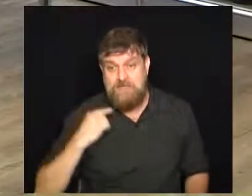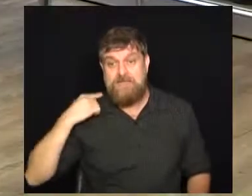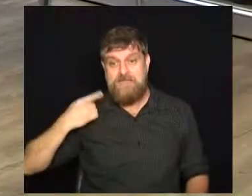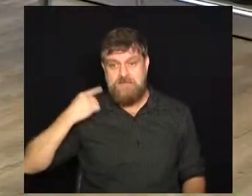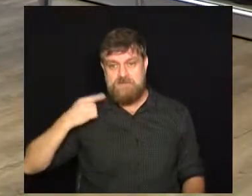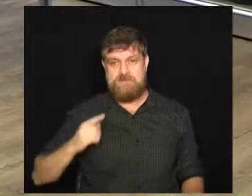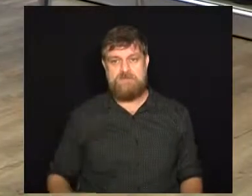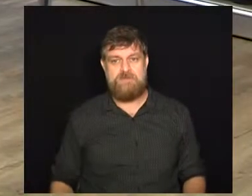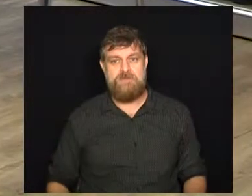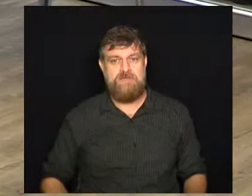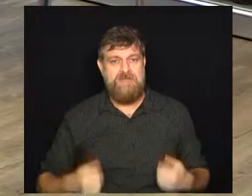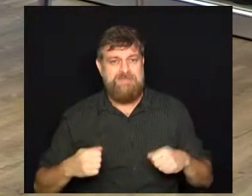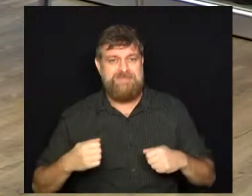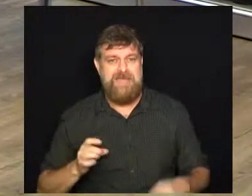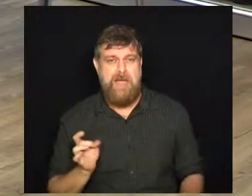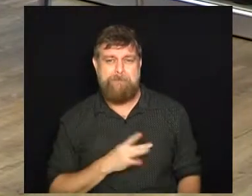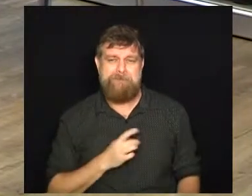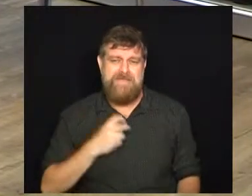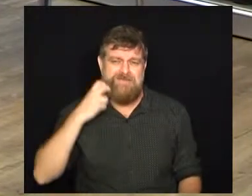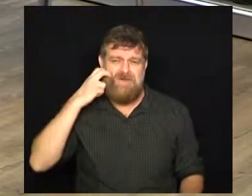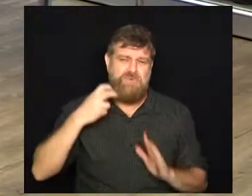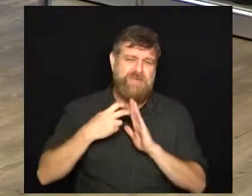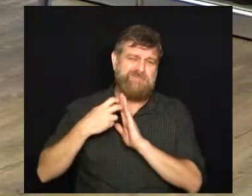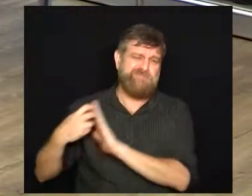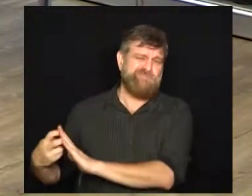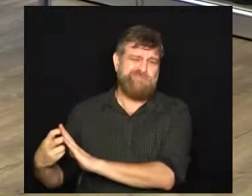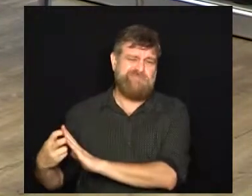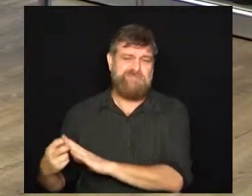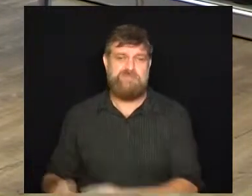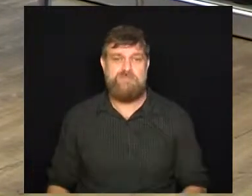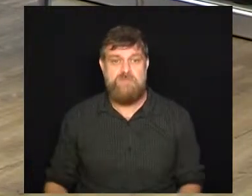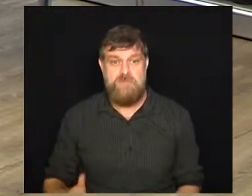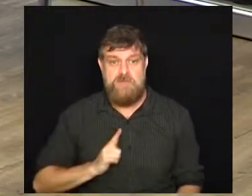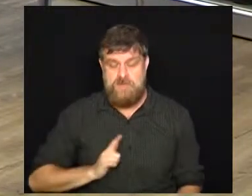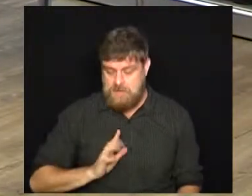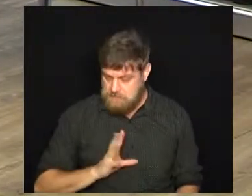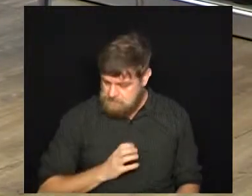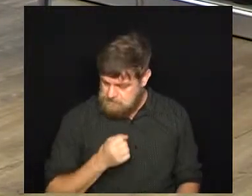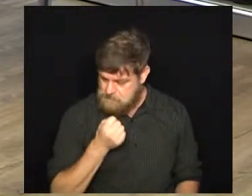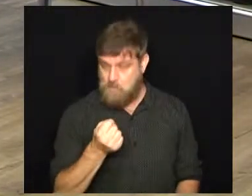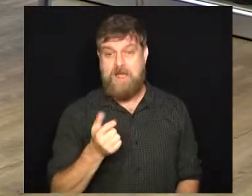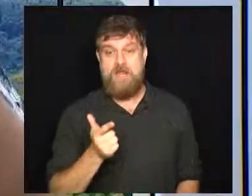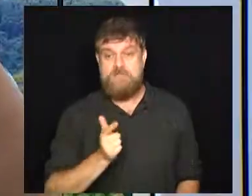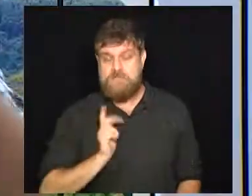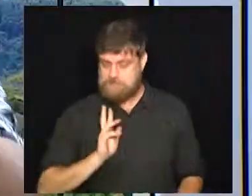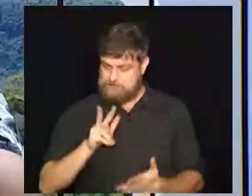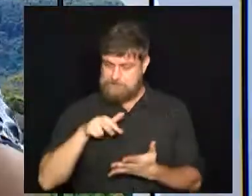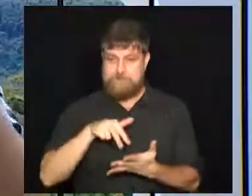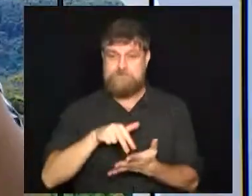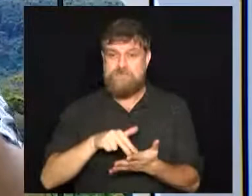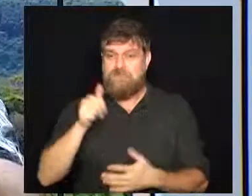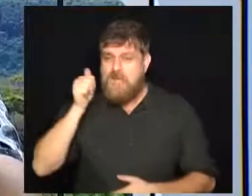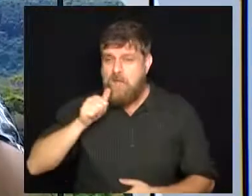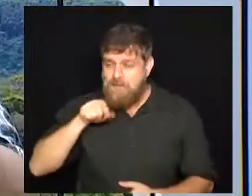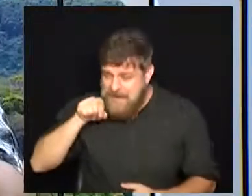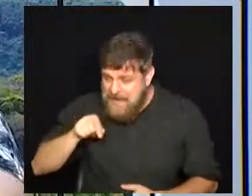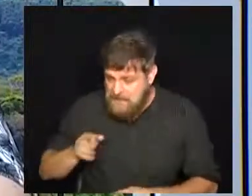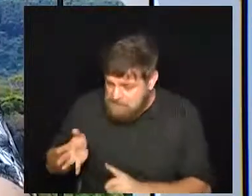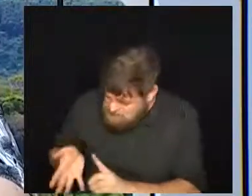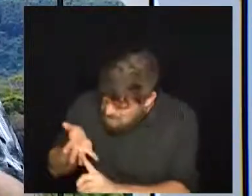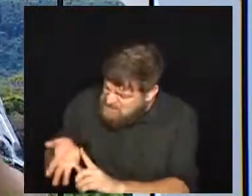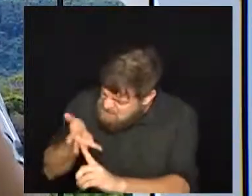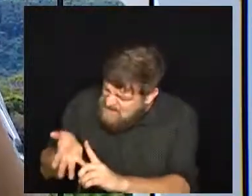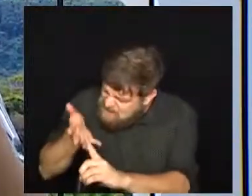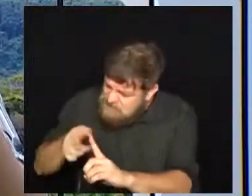nem vergonha, né? Exatamente, exatamente. Você tem que criar essa proximidade com a mulher para que a mulher